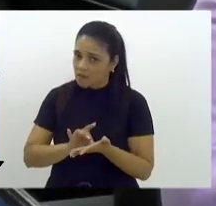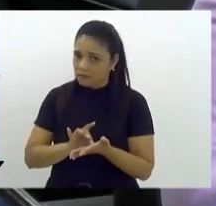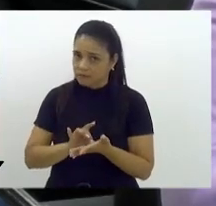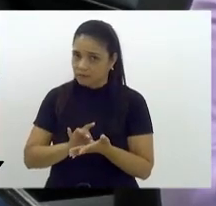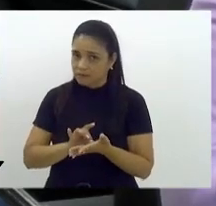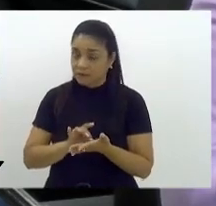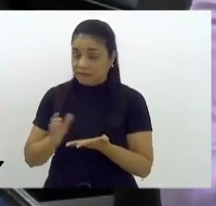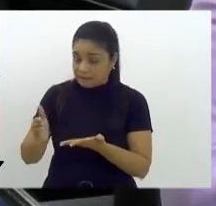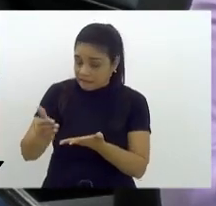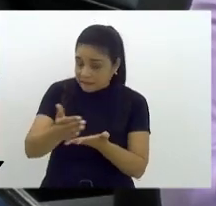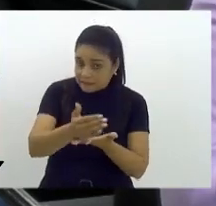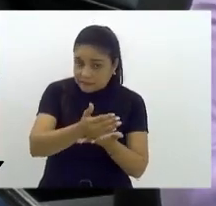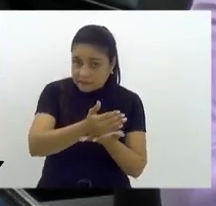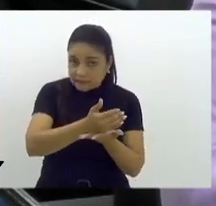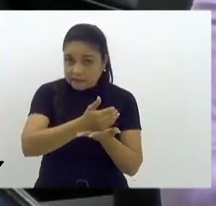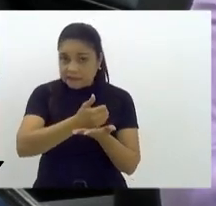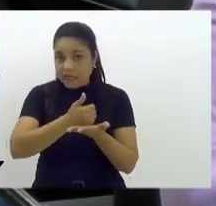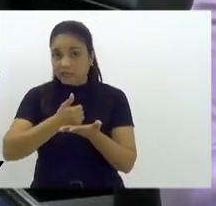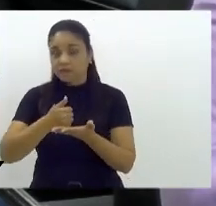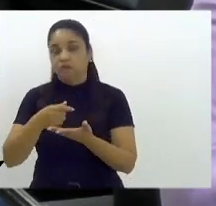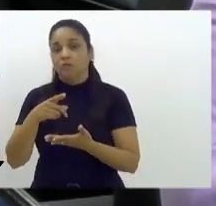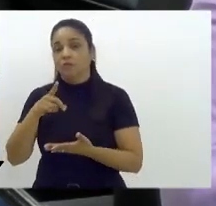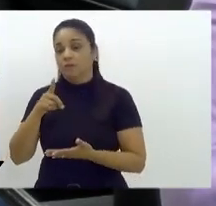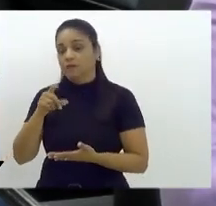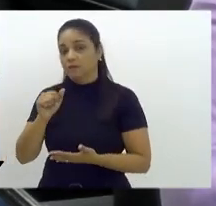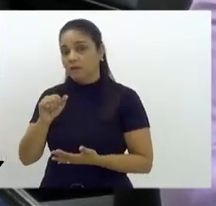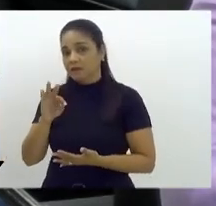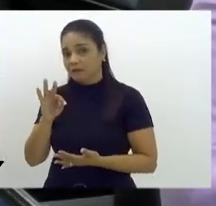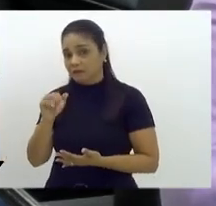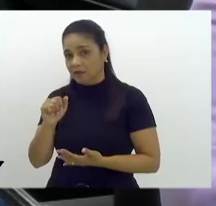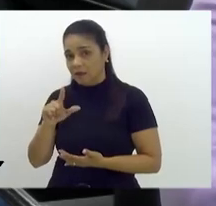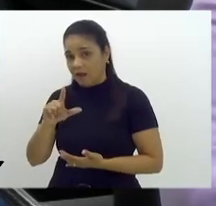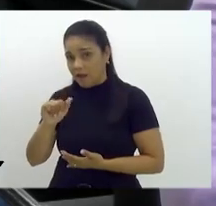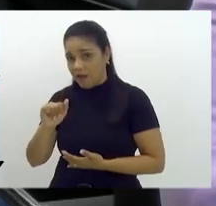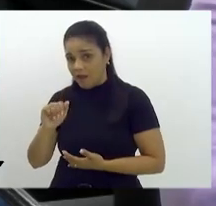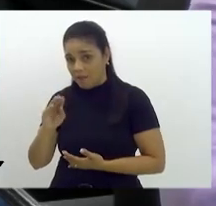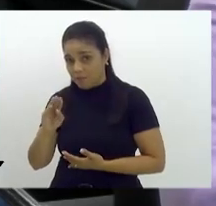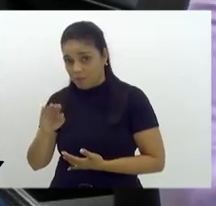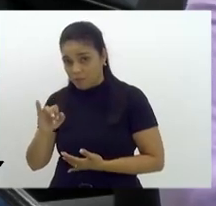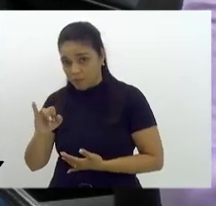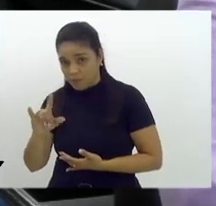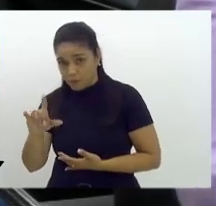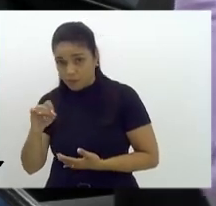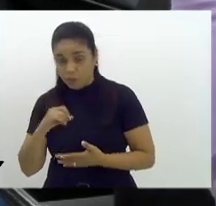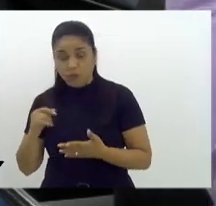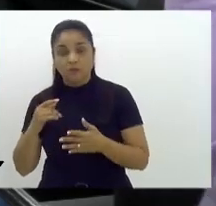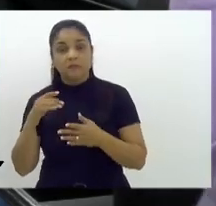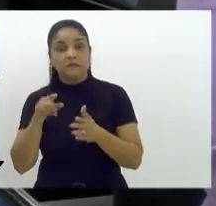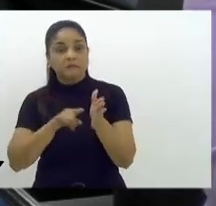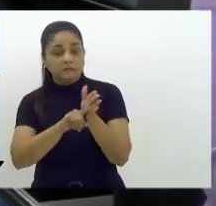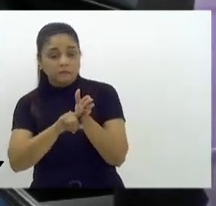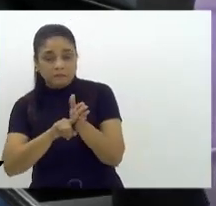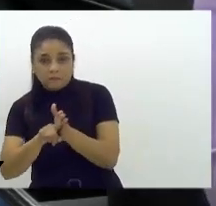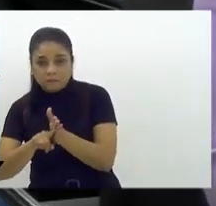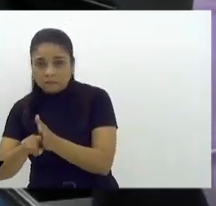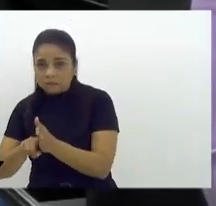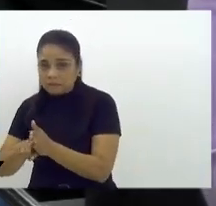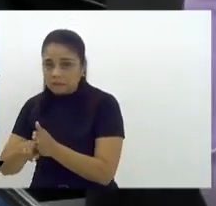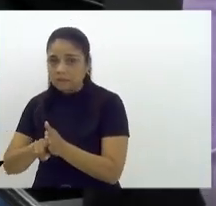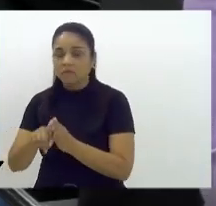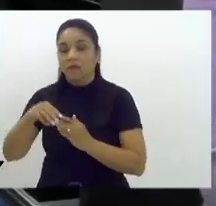porque como exponho datalab o Instituto de fomento de dados e pesquisas da Maré